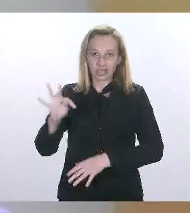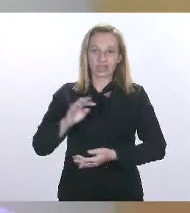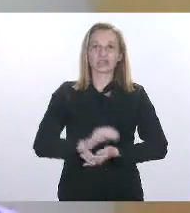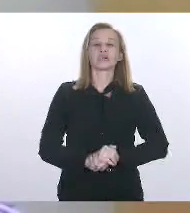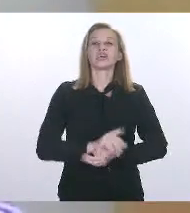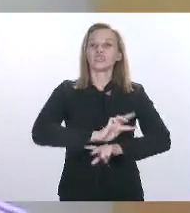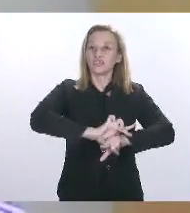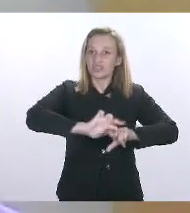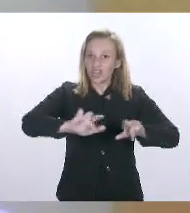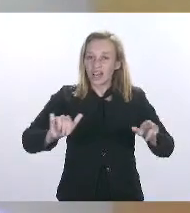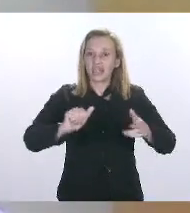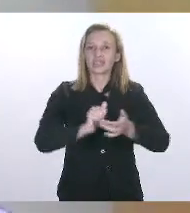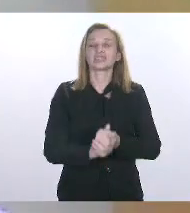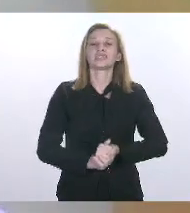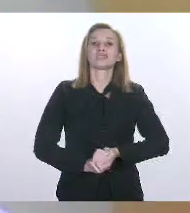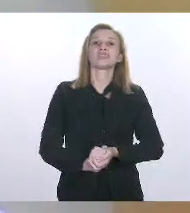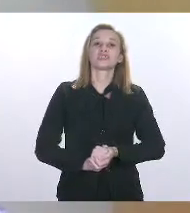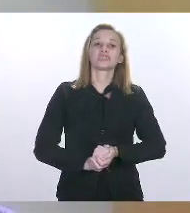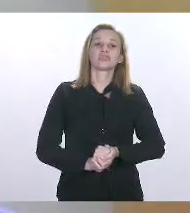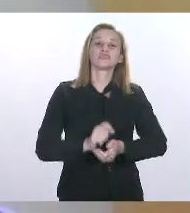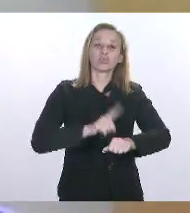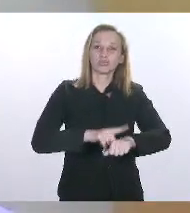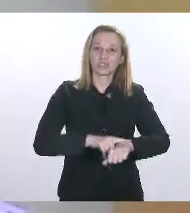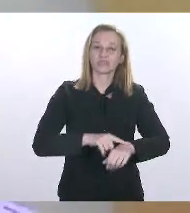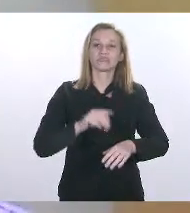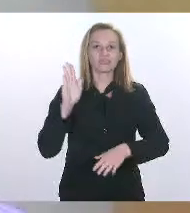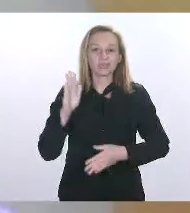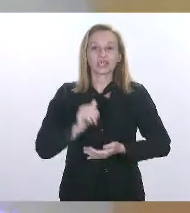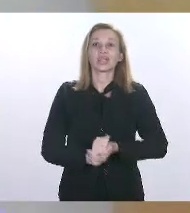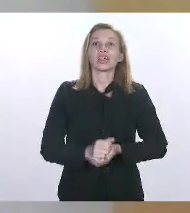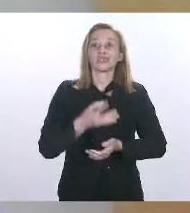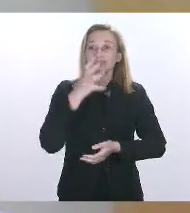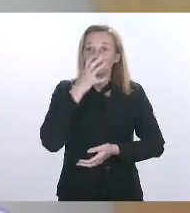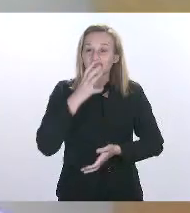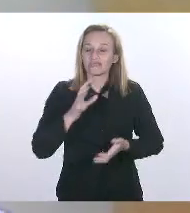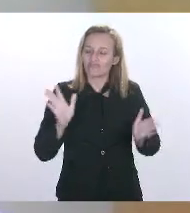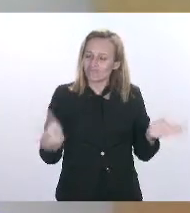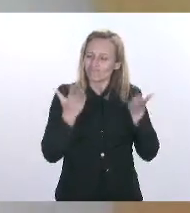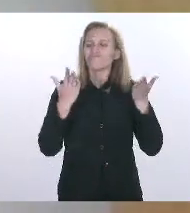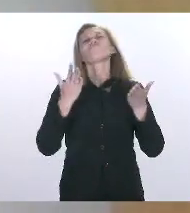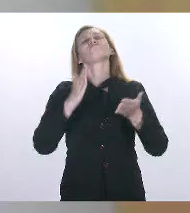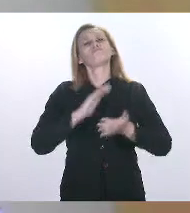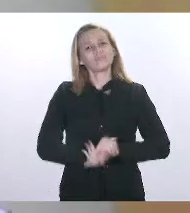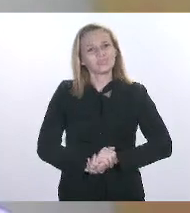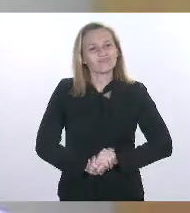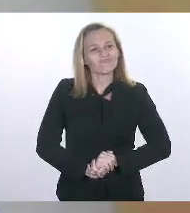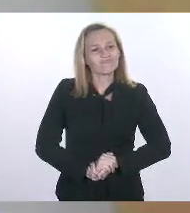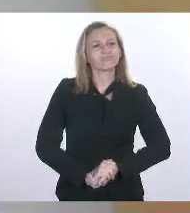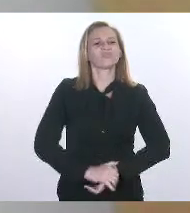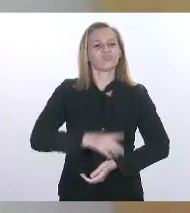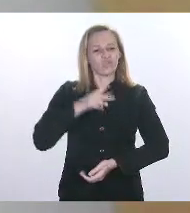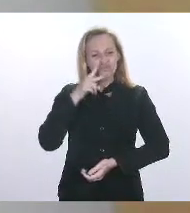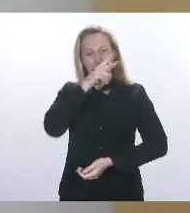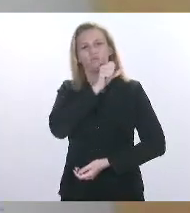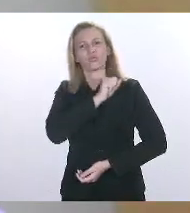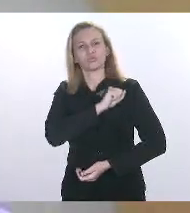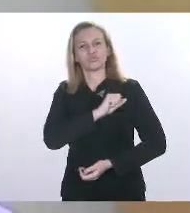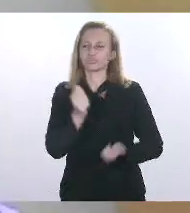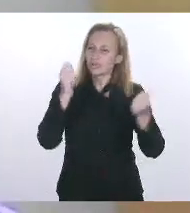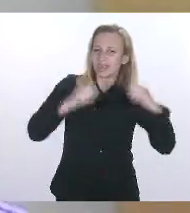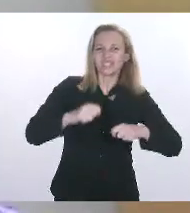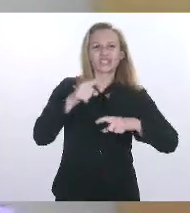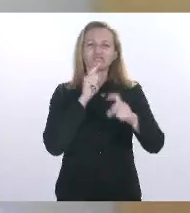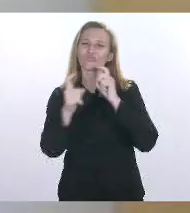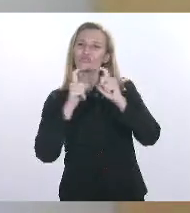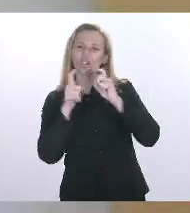em várias agendas de campanha, e é muito impressionante a sua disposição, a sua garra, a sua capacidade de dialogar com as